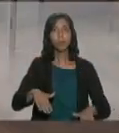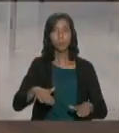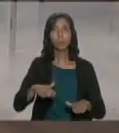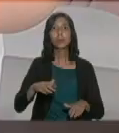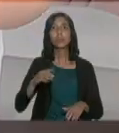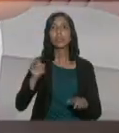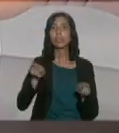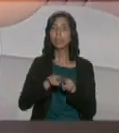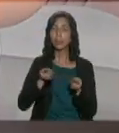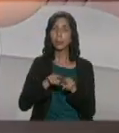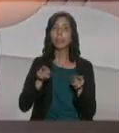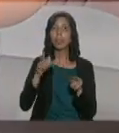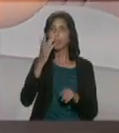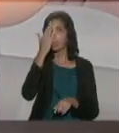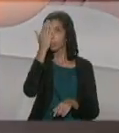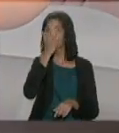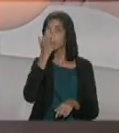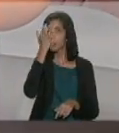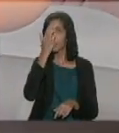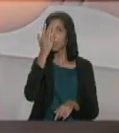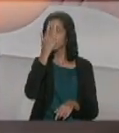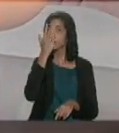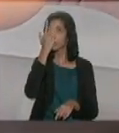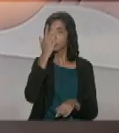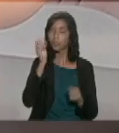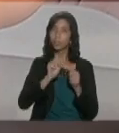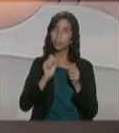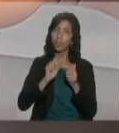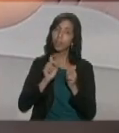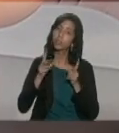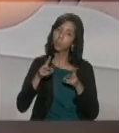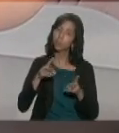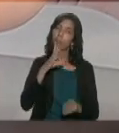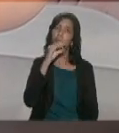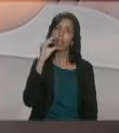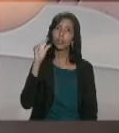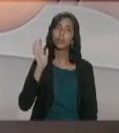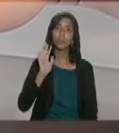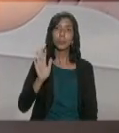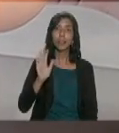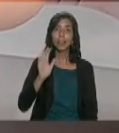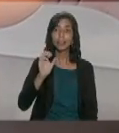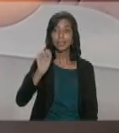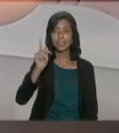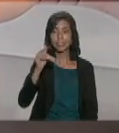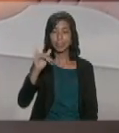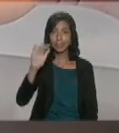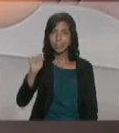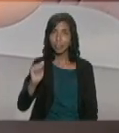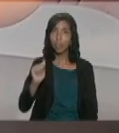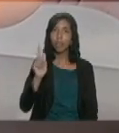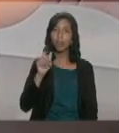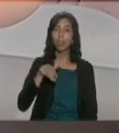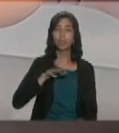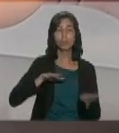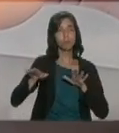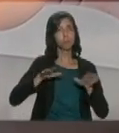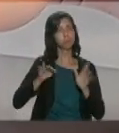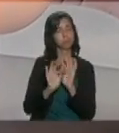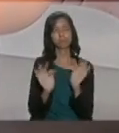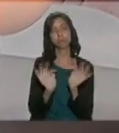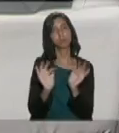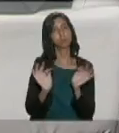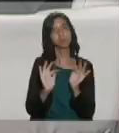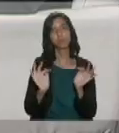aqui no centro da testa. É uma técnica diferente, mas seria a continuação no adulto. Mas a Chantala na criança é composta de movimentos